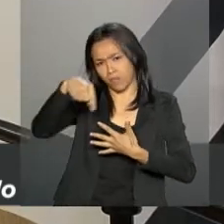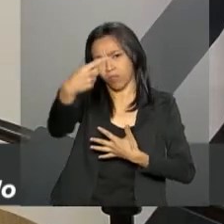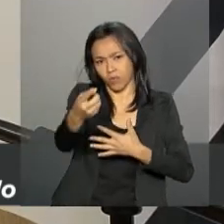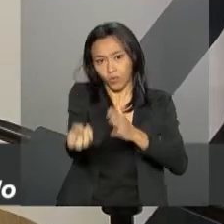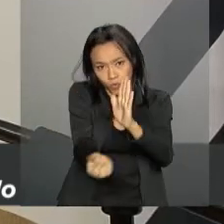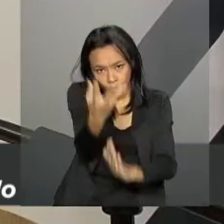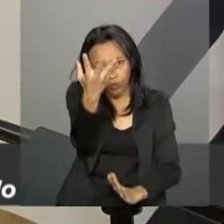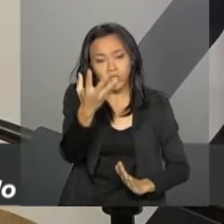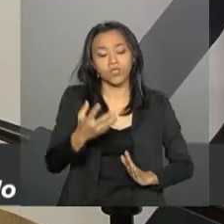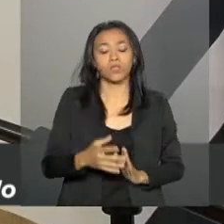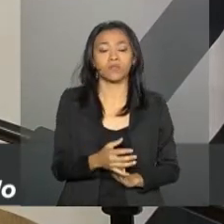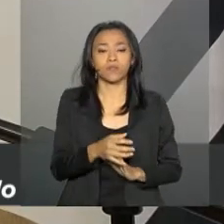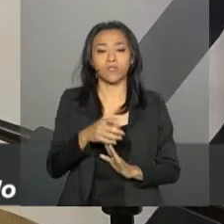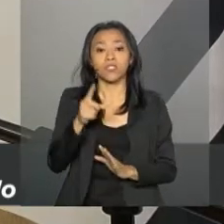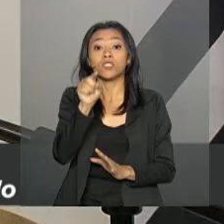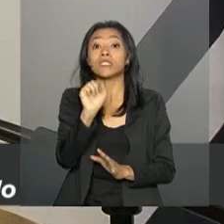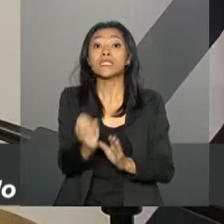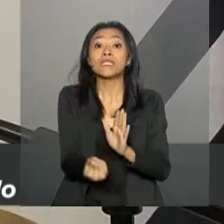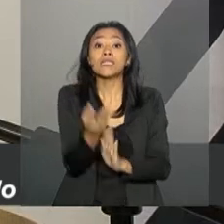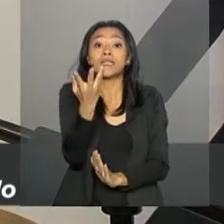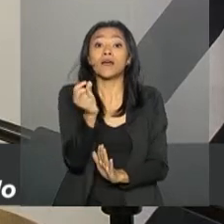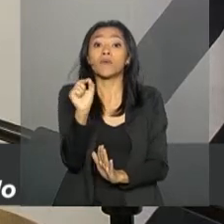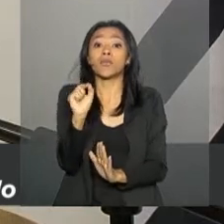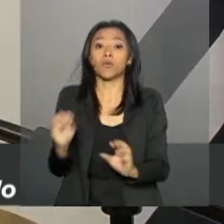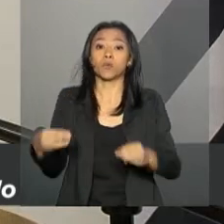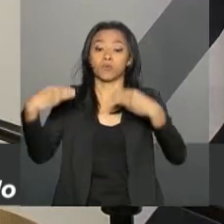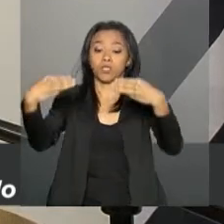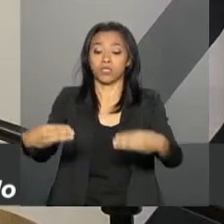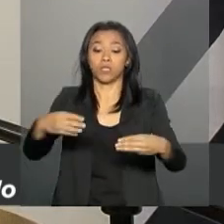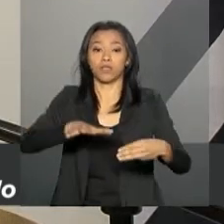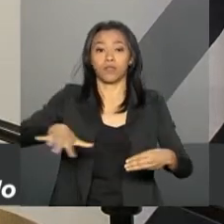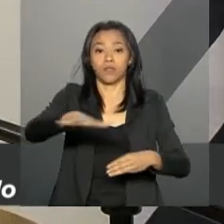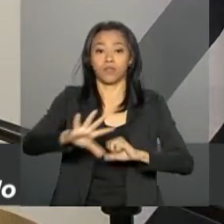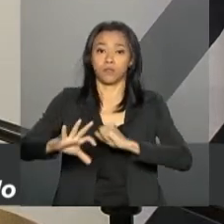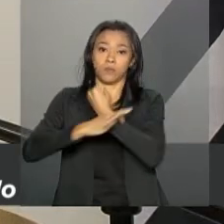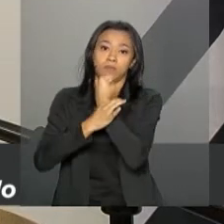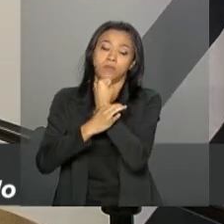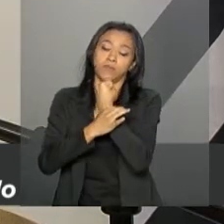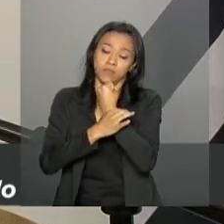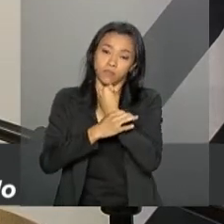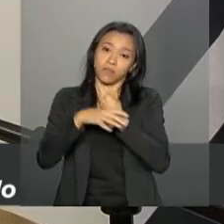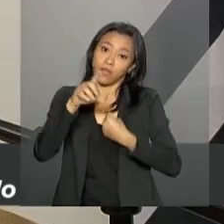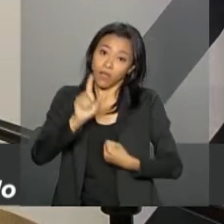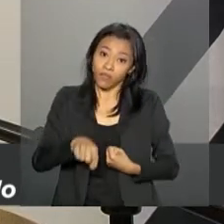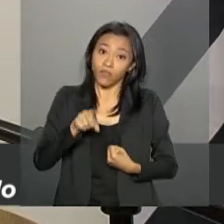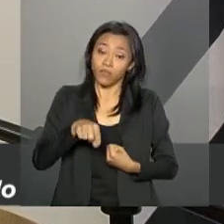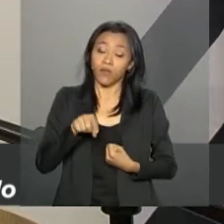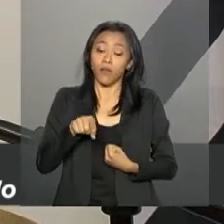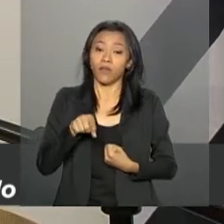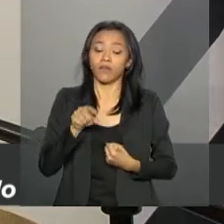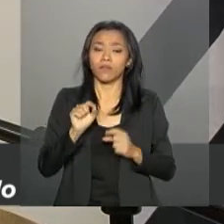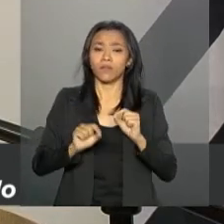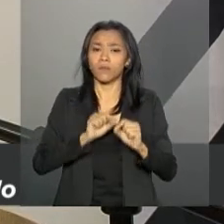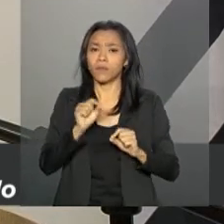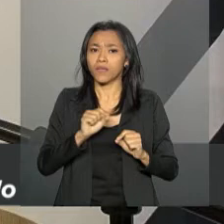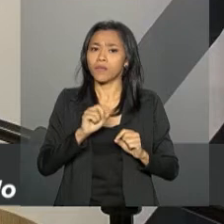que implementei de criar um Ministério da Segurança Pública também foi muito turbinada, digamos assim,